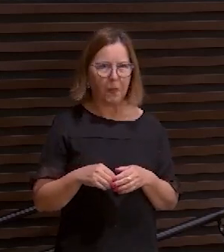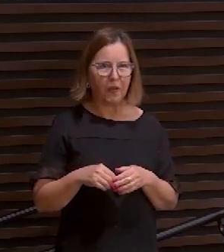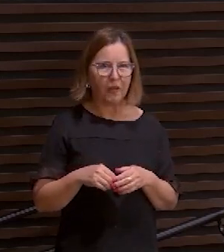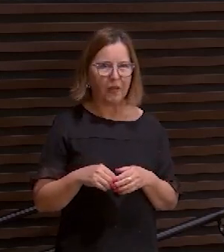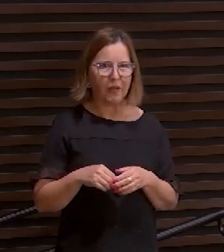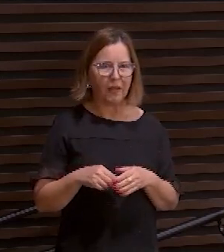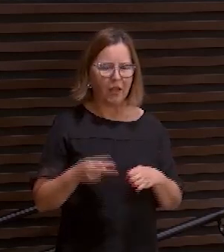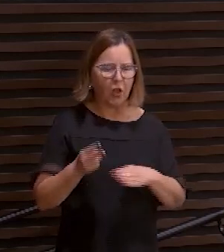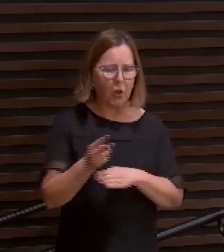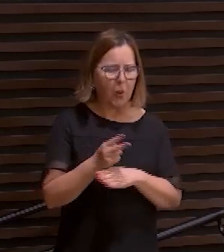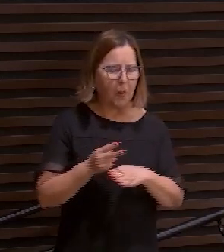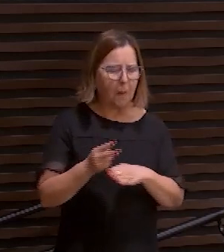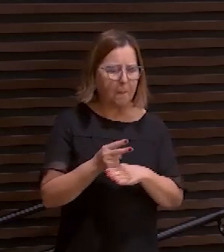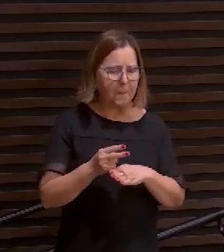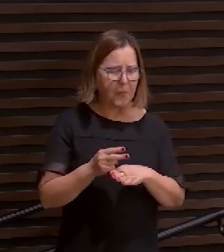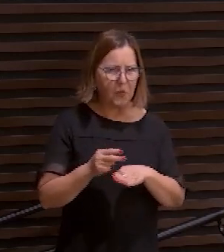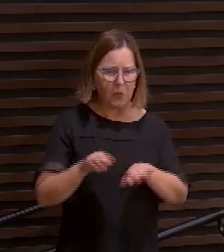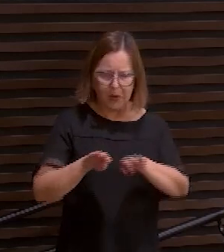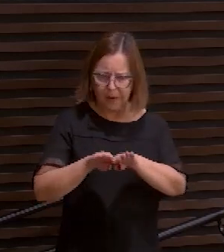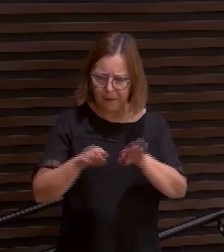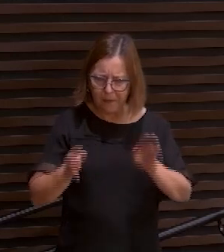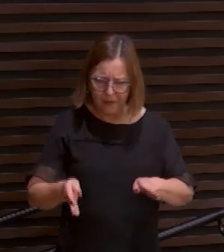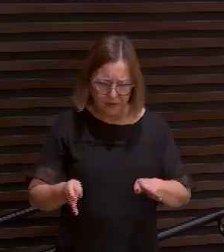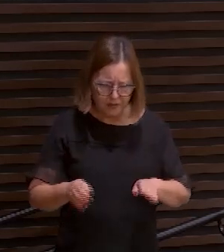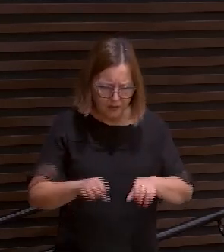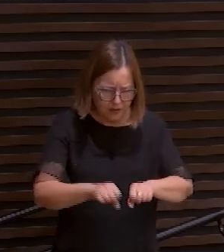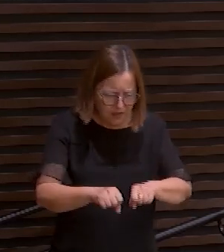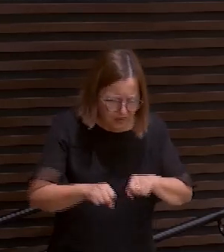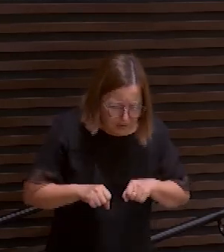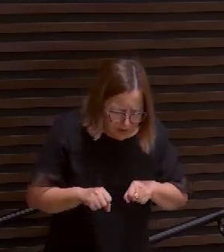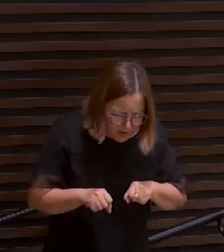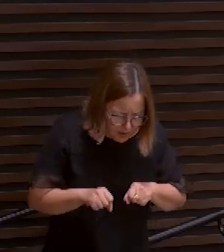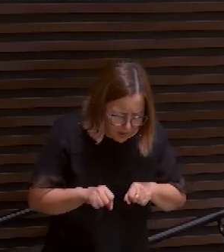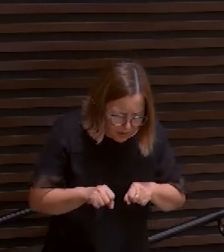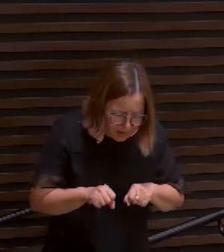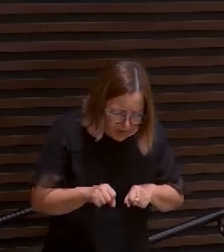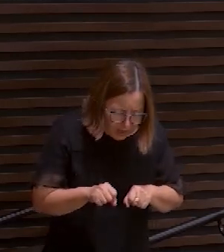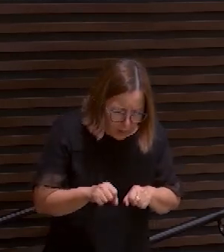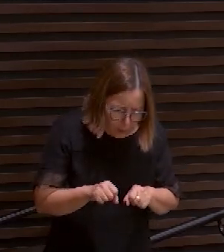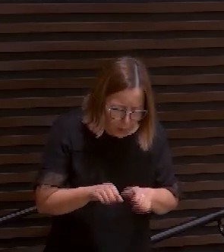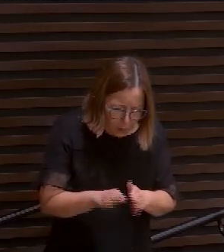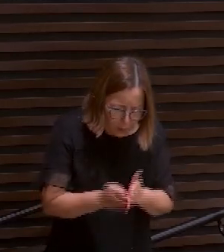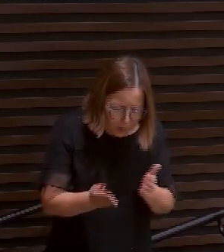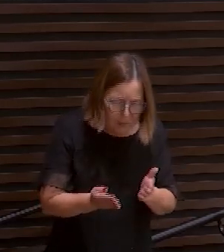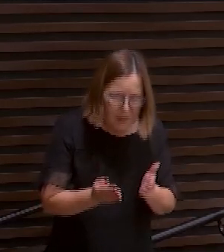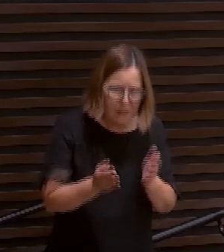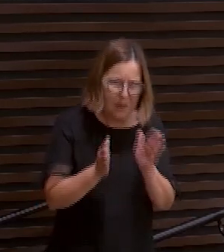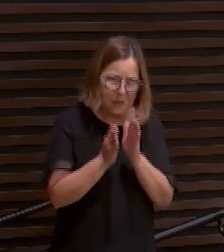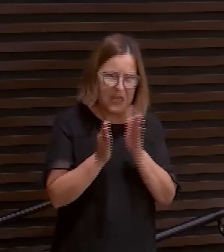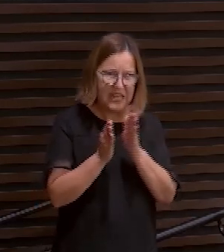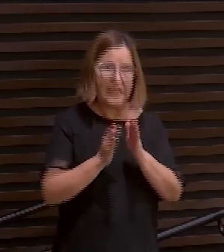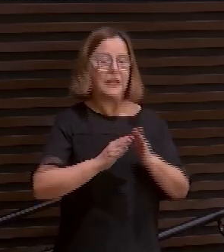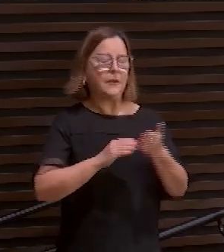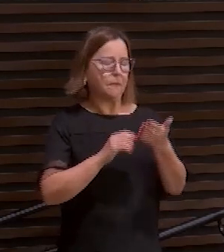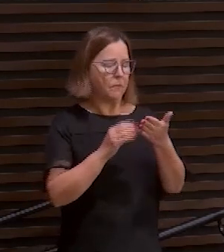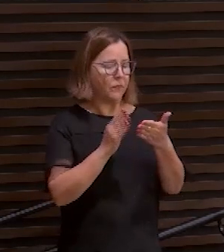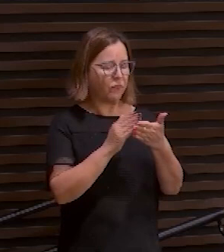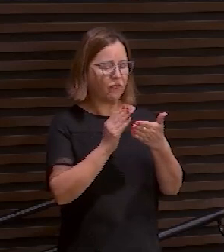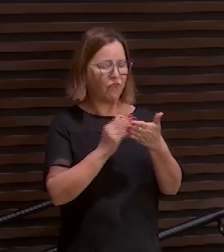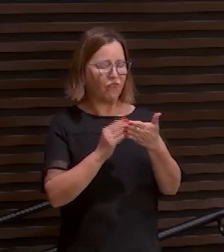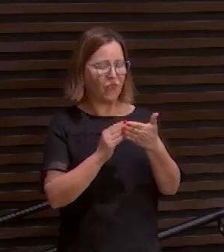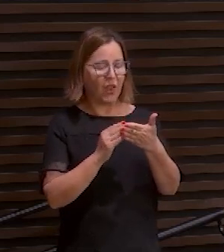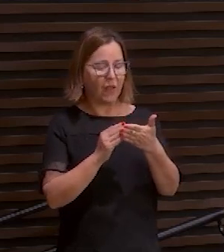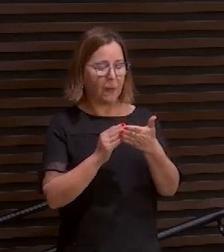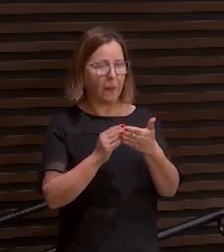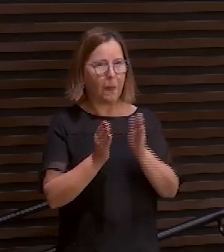da mesa do quarto onde ela estava no hospital, e abri aquele texto, e durante uns 20 minutos